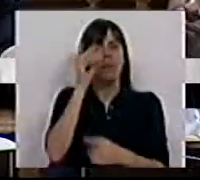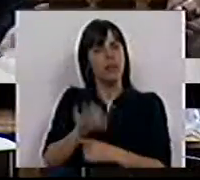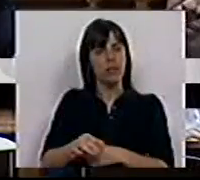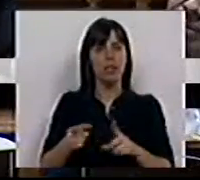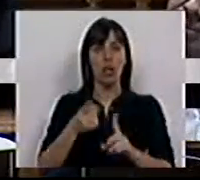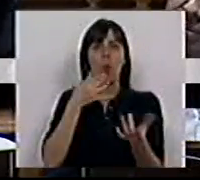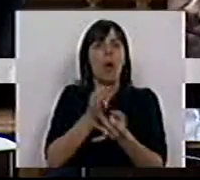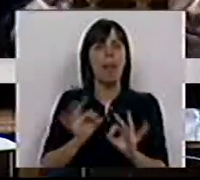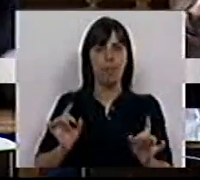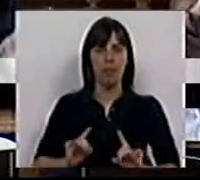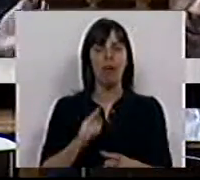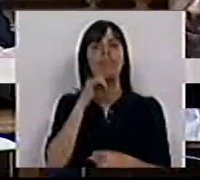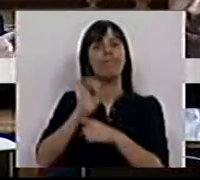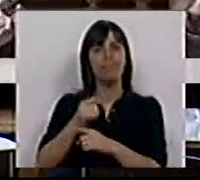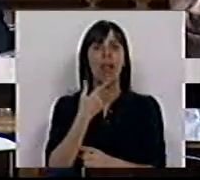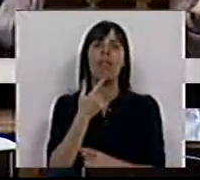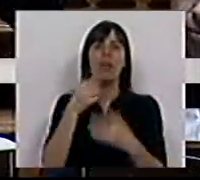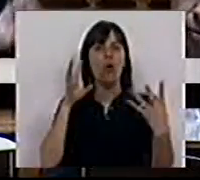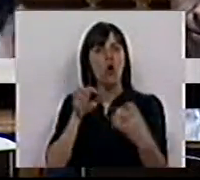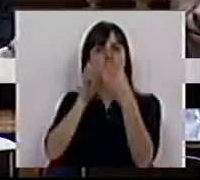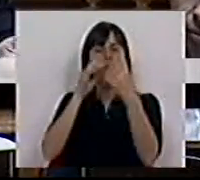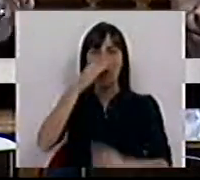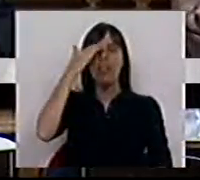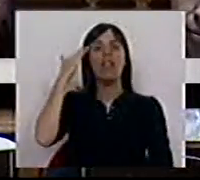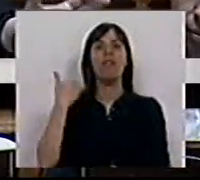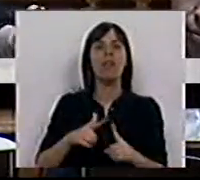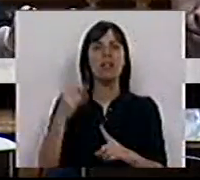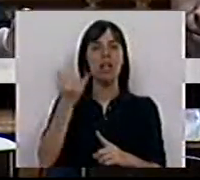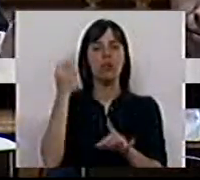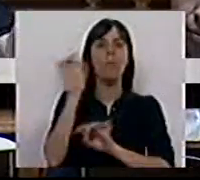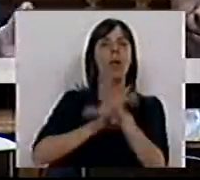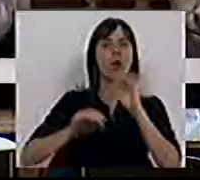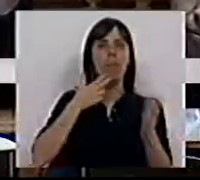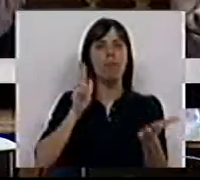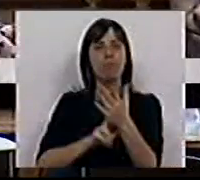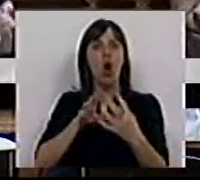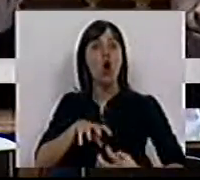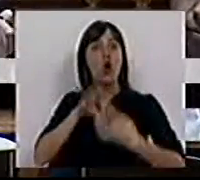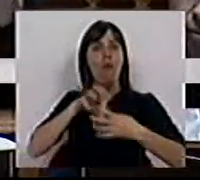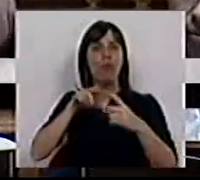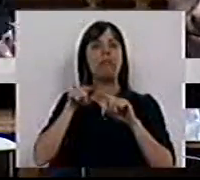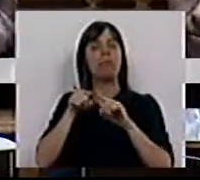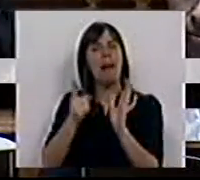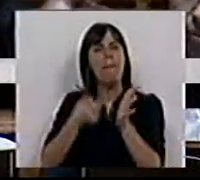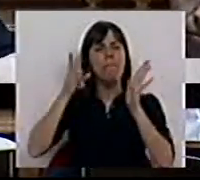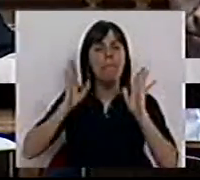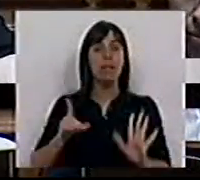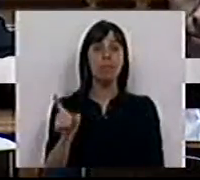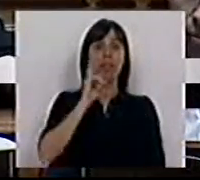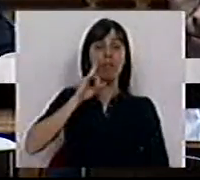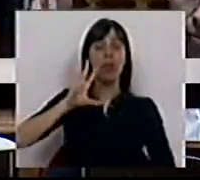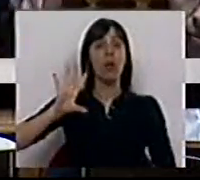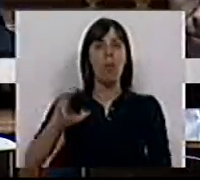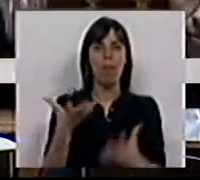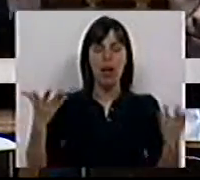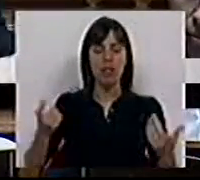Sim, ela não é perfeita. Sim, ela implica um confronto duríssimo com as instituições europeias. Mas esse confronto é o confronto necessário para defender o